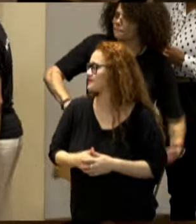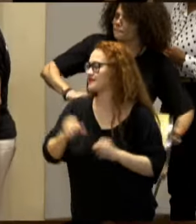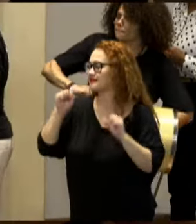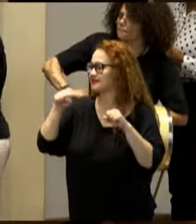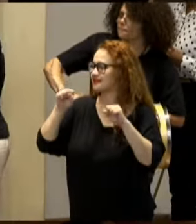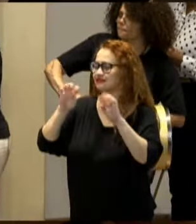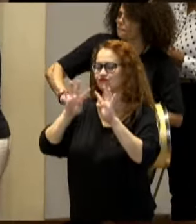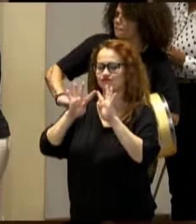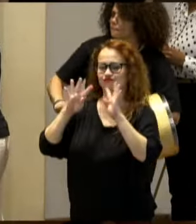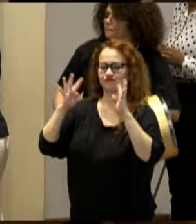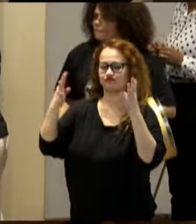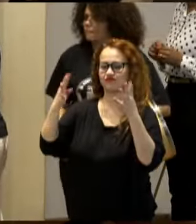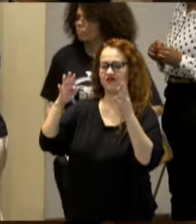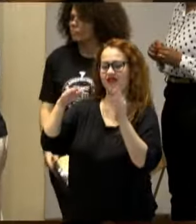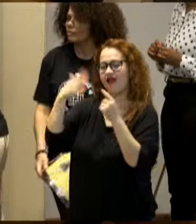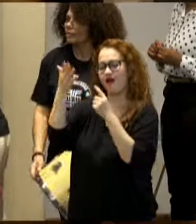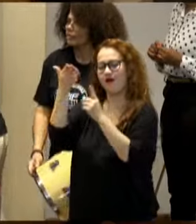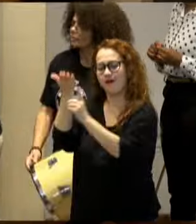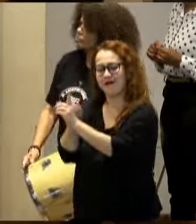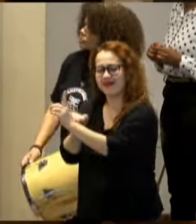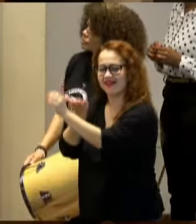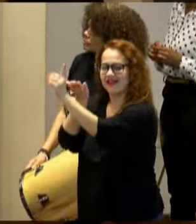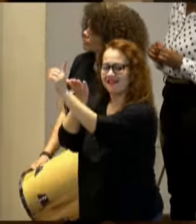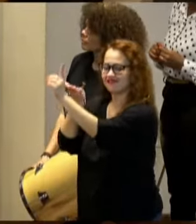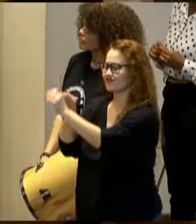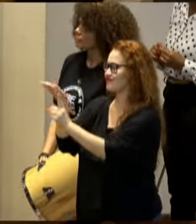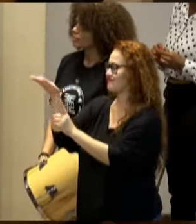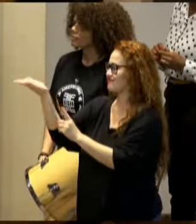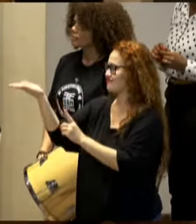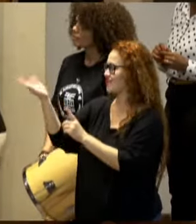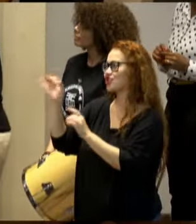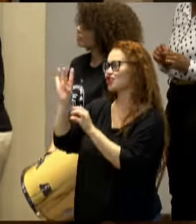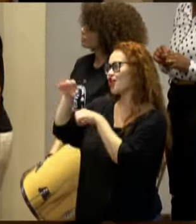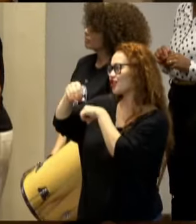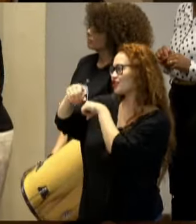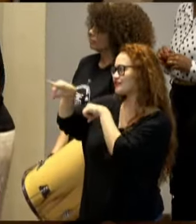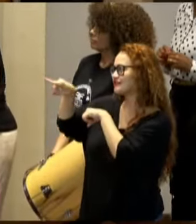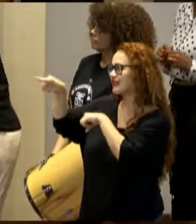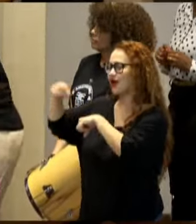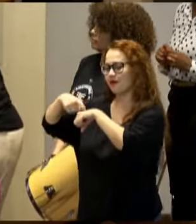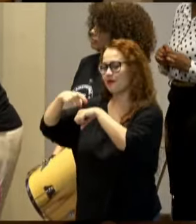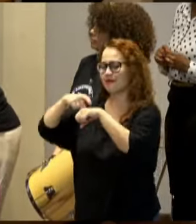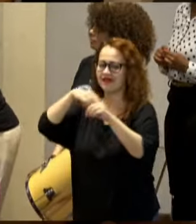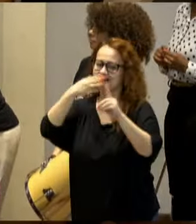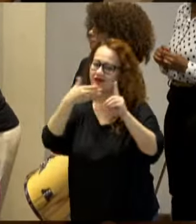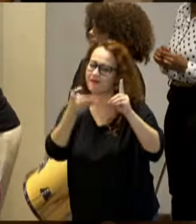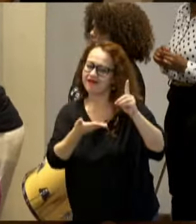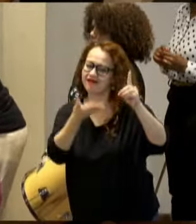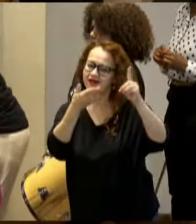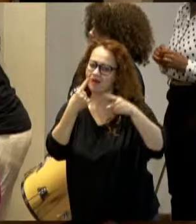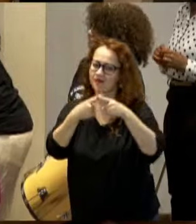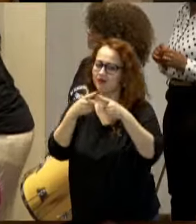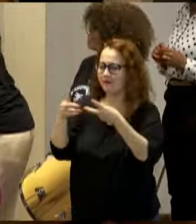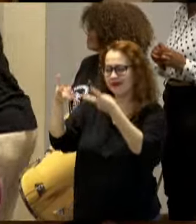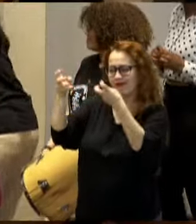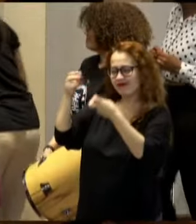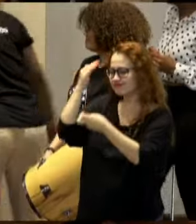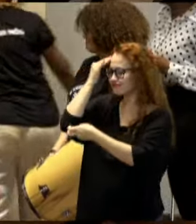Circular. Não, não. Eu só estou situando ela, que é uma homenagem, porque eu percebi que ela não tinha